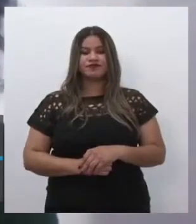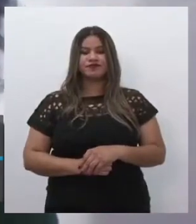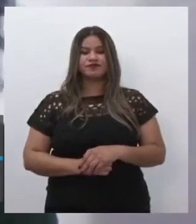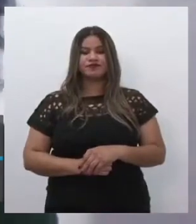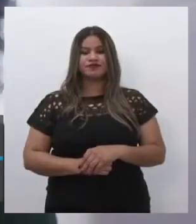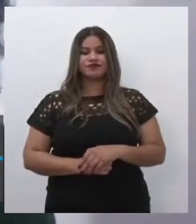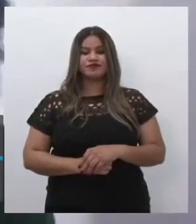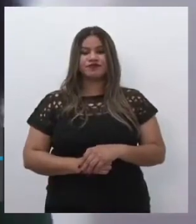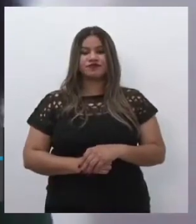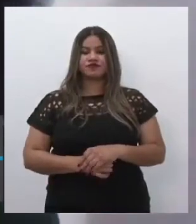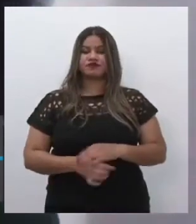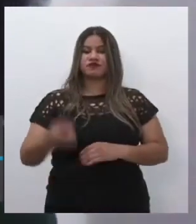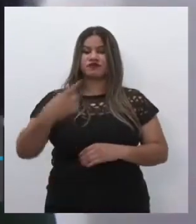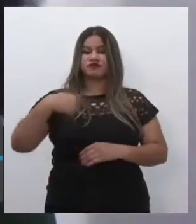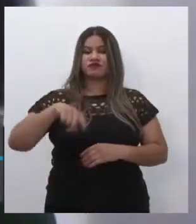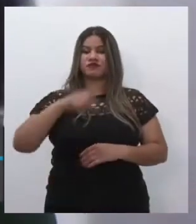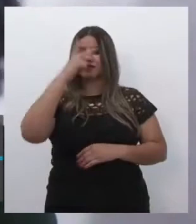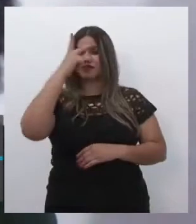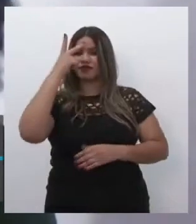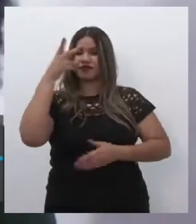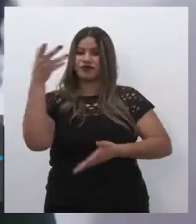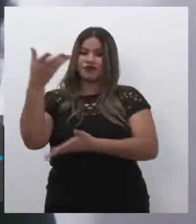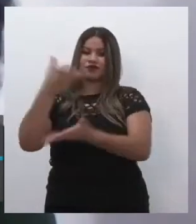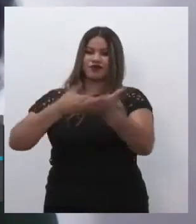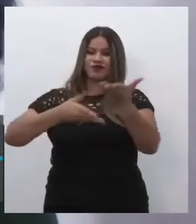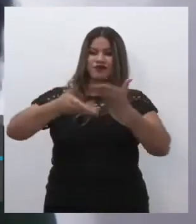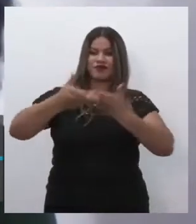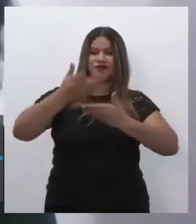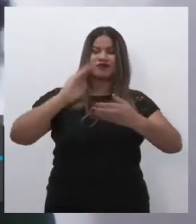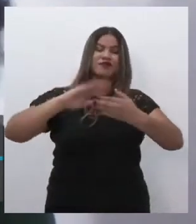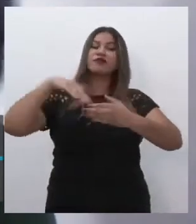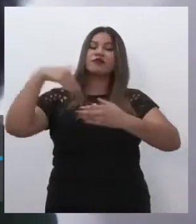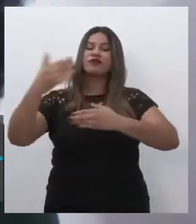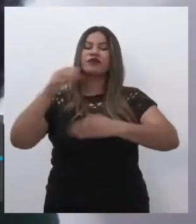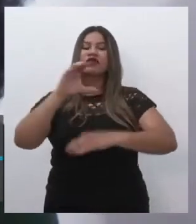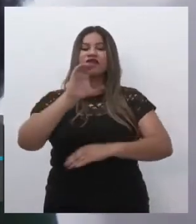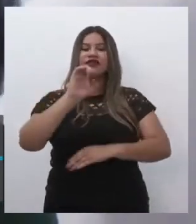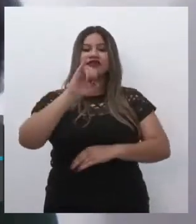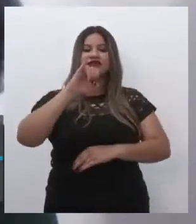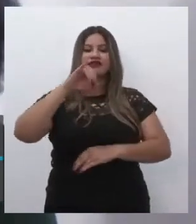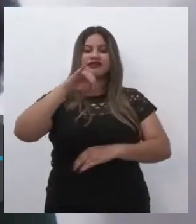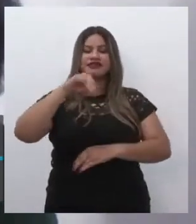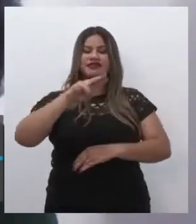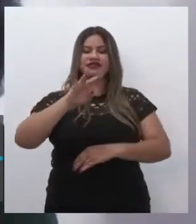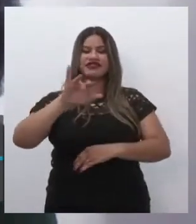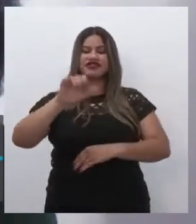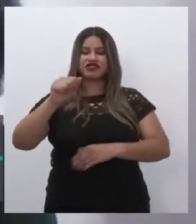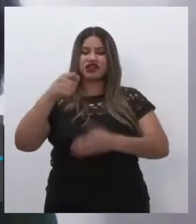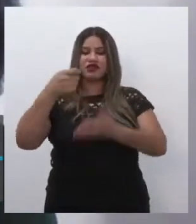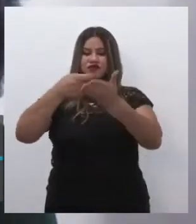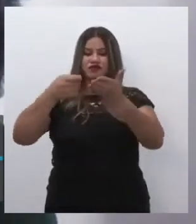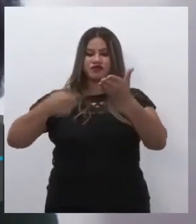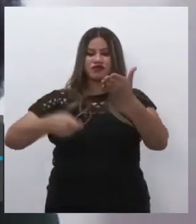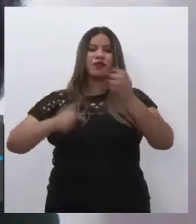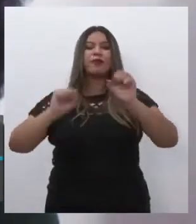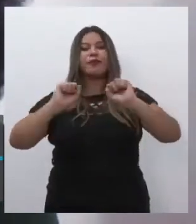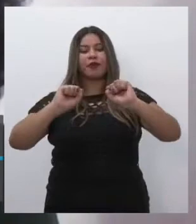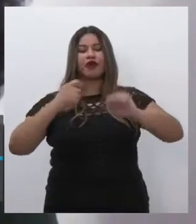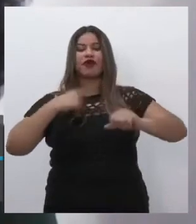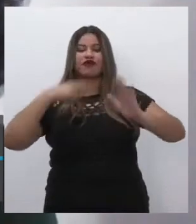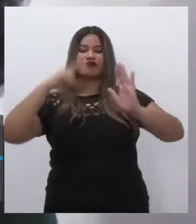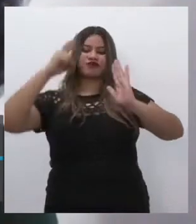A gente tem uma pessoa fazendo uma moderação lá do outro lado, que é a Cíntia, né? Cíntia, vai anotando aí, eu vou lendo.